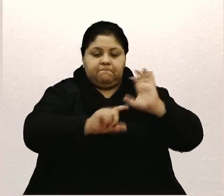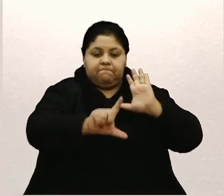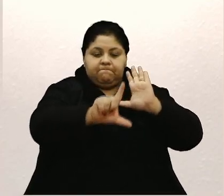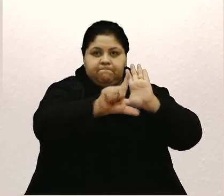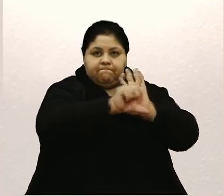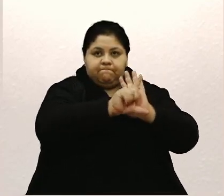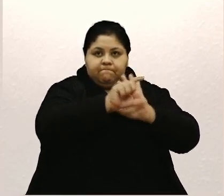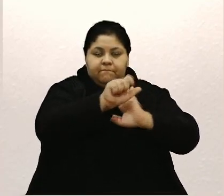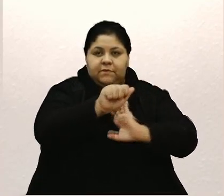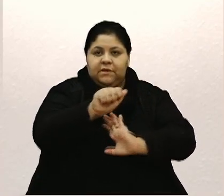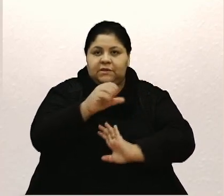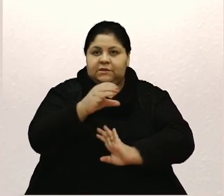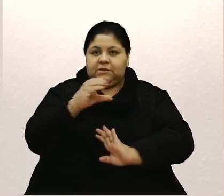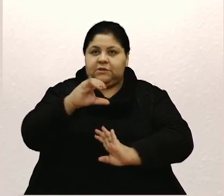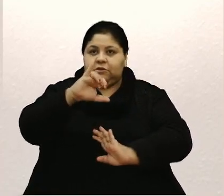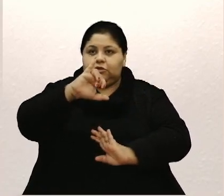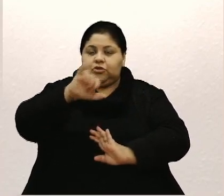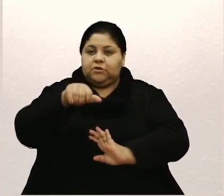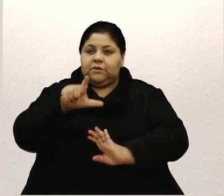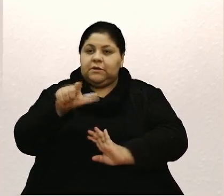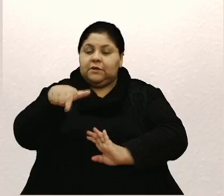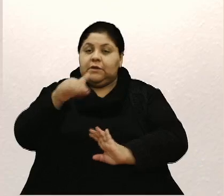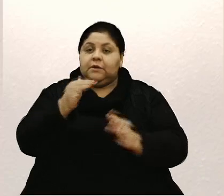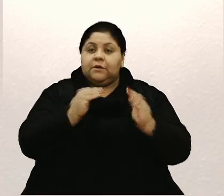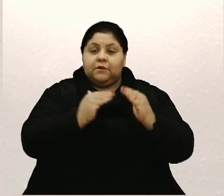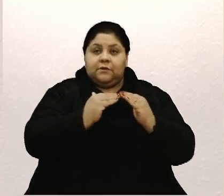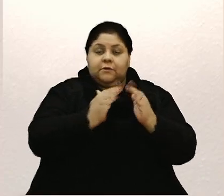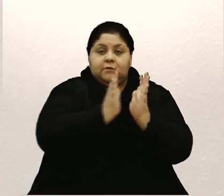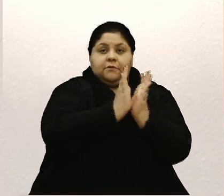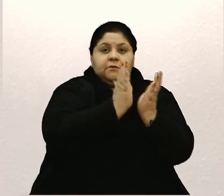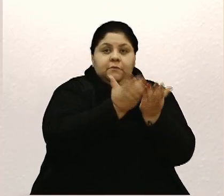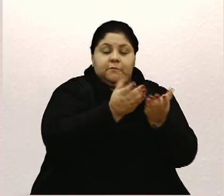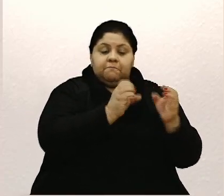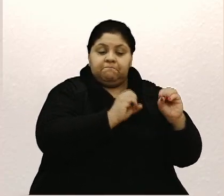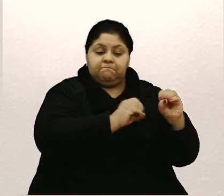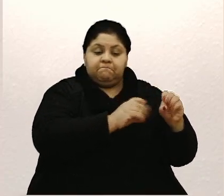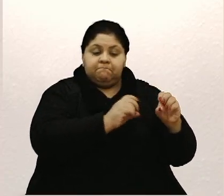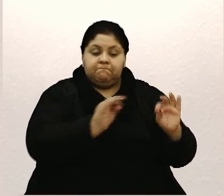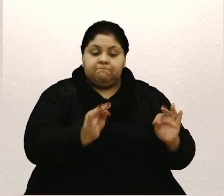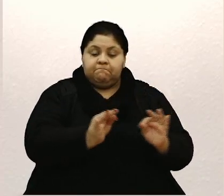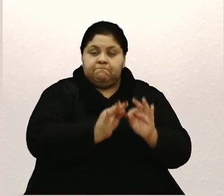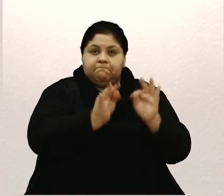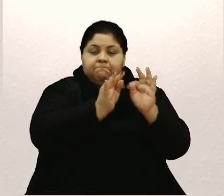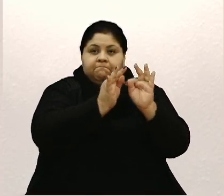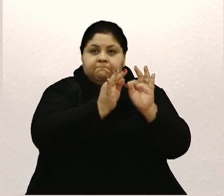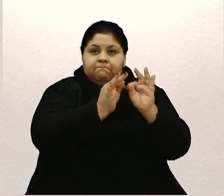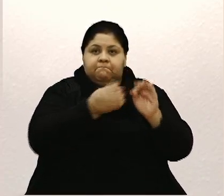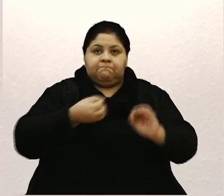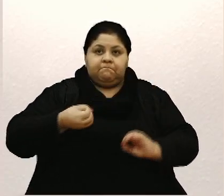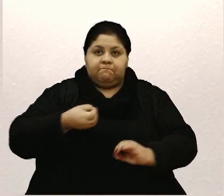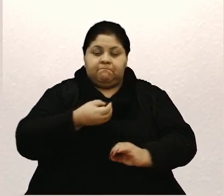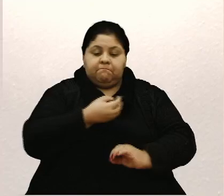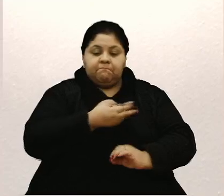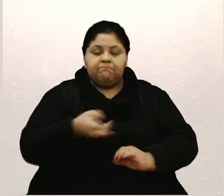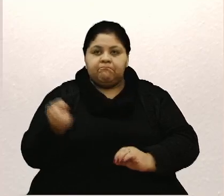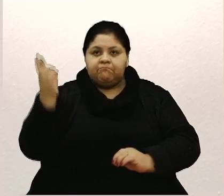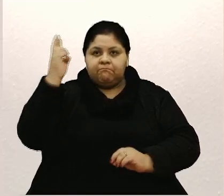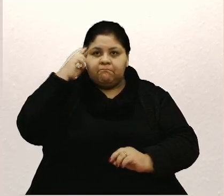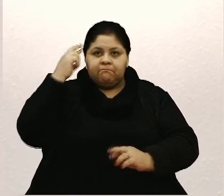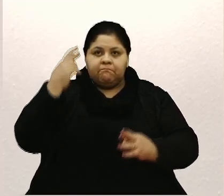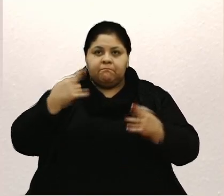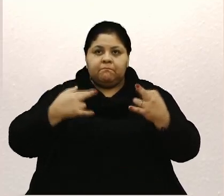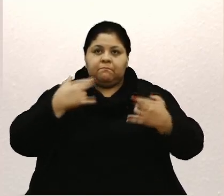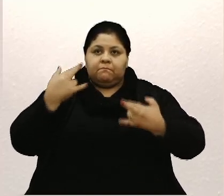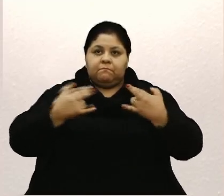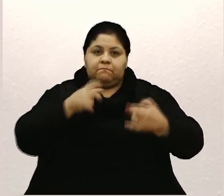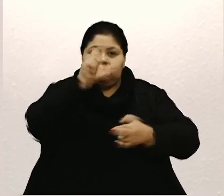a CCJL desta Casa, esta Comissão de Educação, Ciência, Tecnologia e Inovação, Cultura, Desporto e Lazer, por